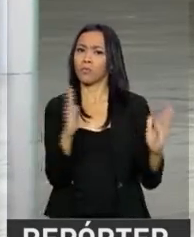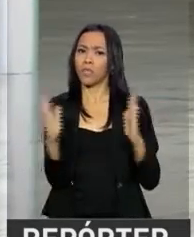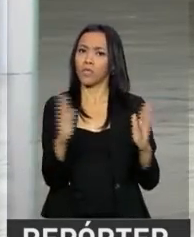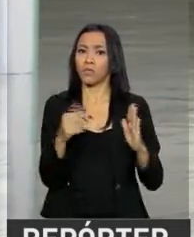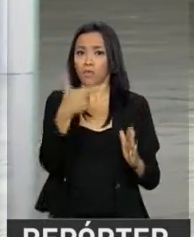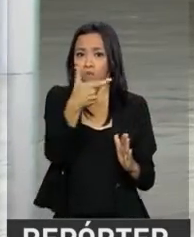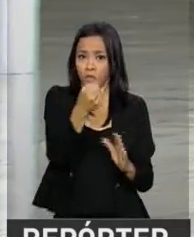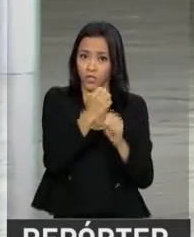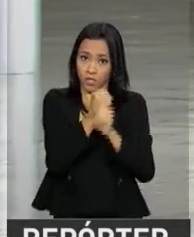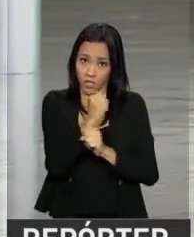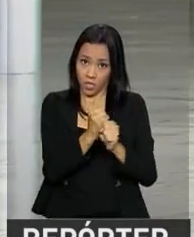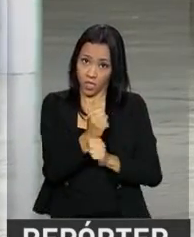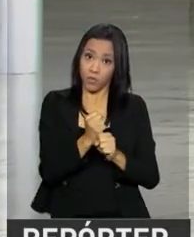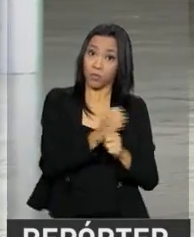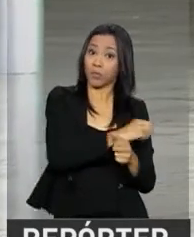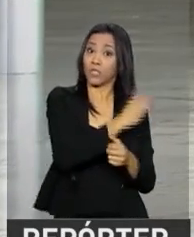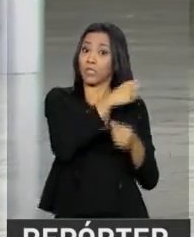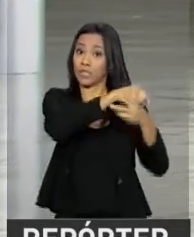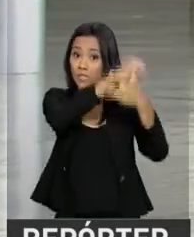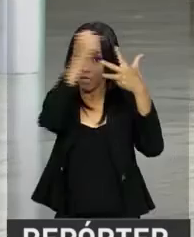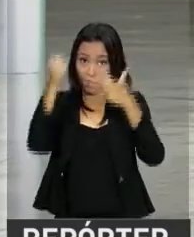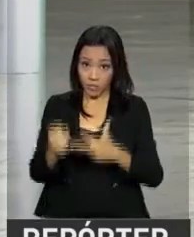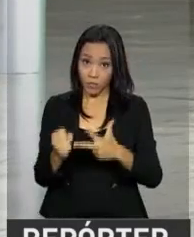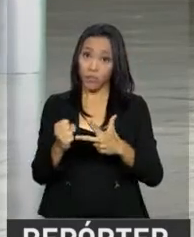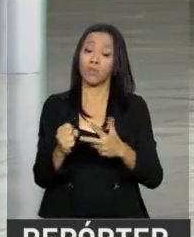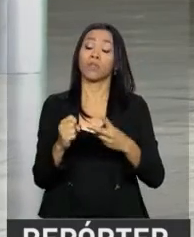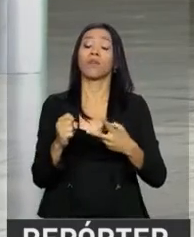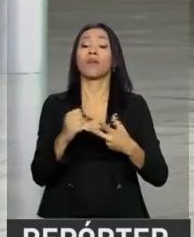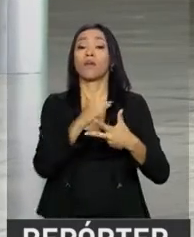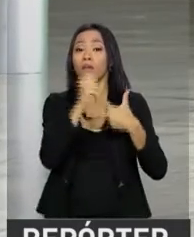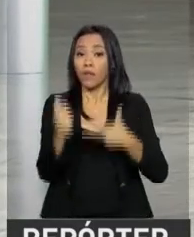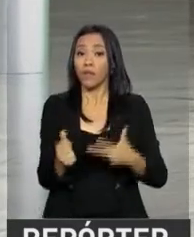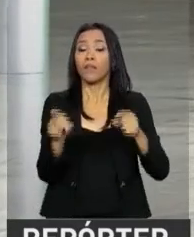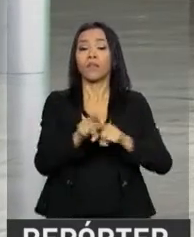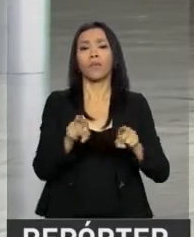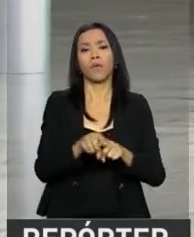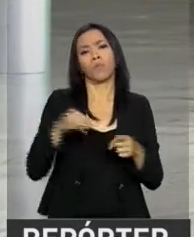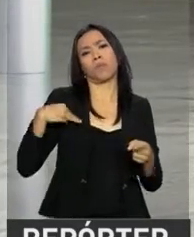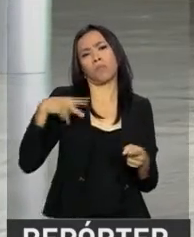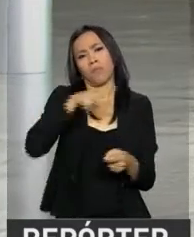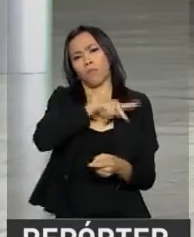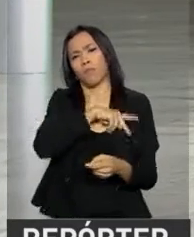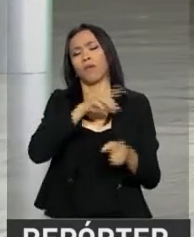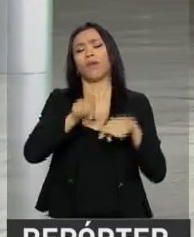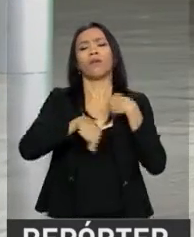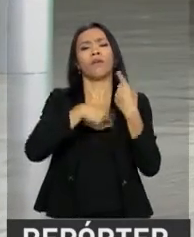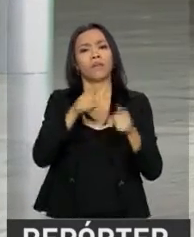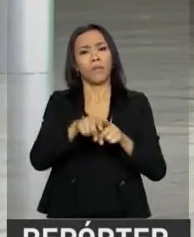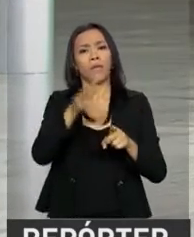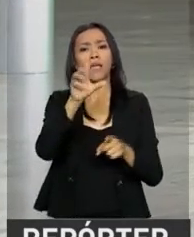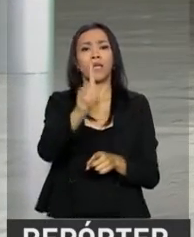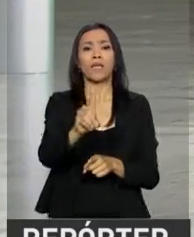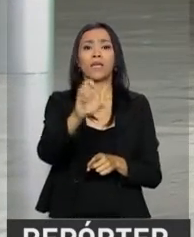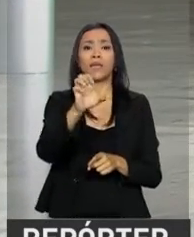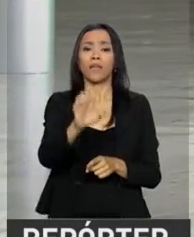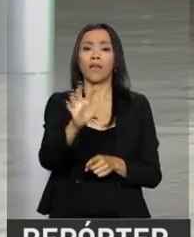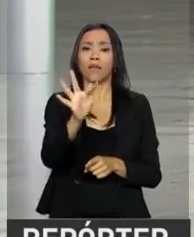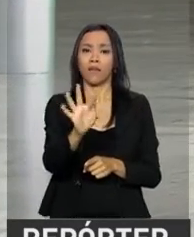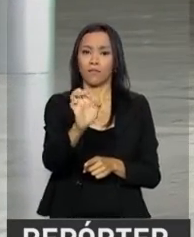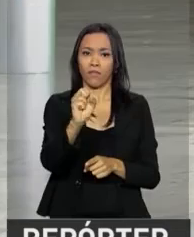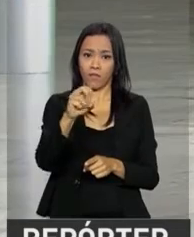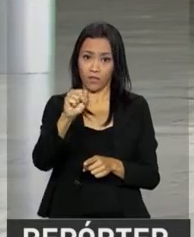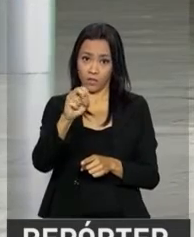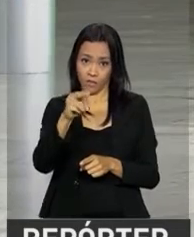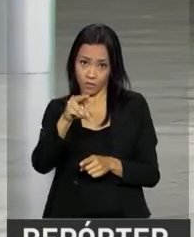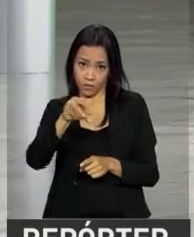anos para os três poderes federais, também para o Ministério Público, para a Defensoria Pública, e esse mecanismo ele vai poder ser revisto, de acordo